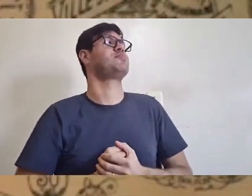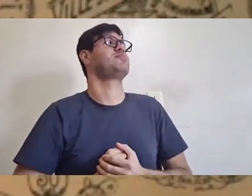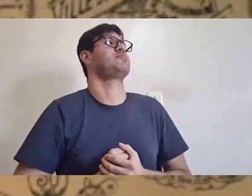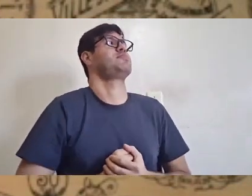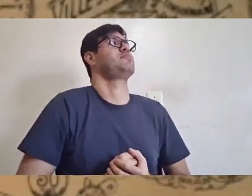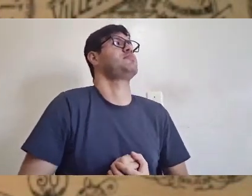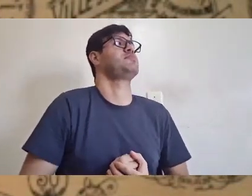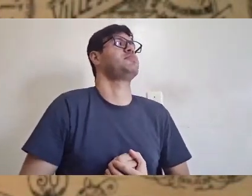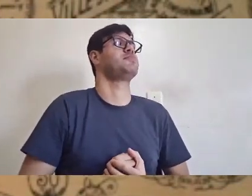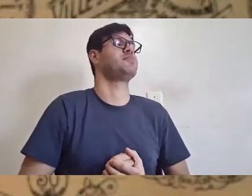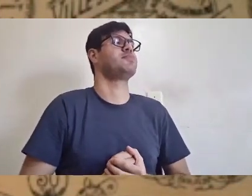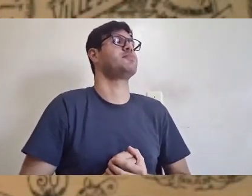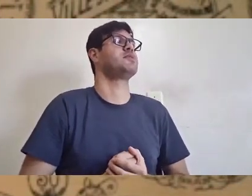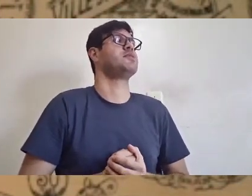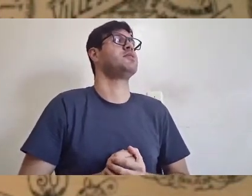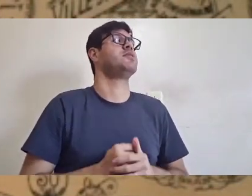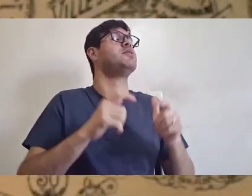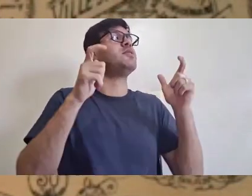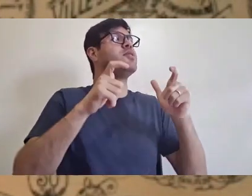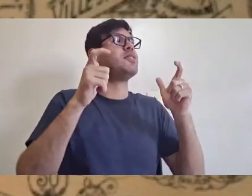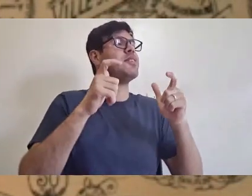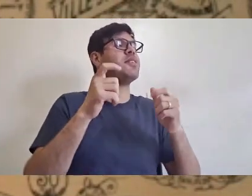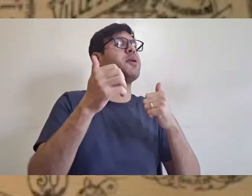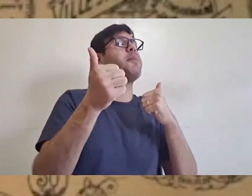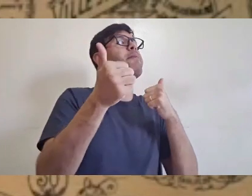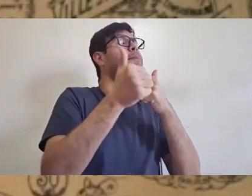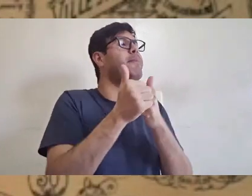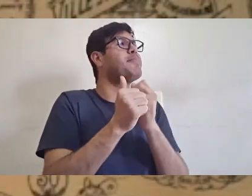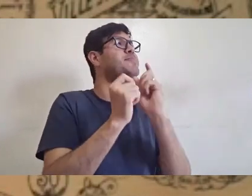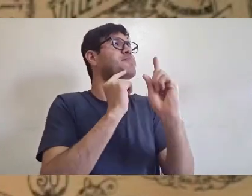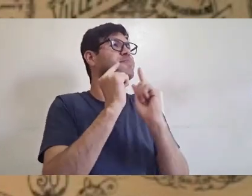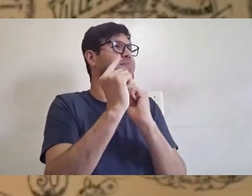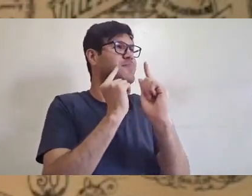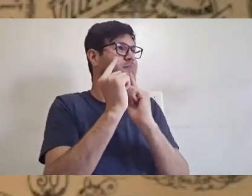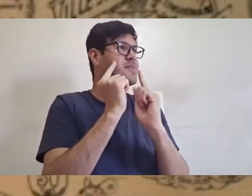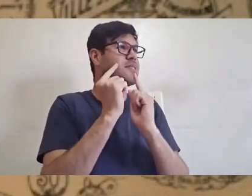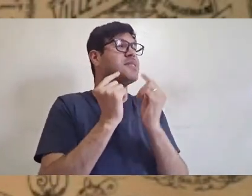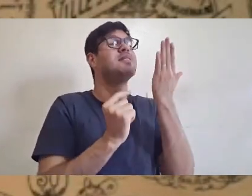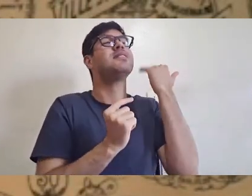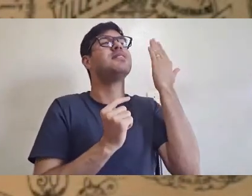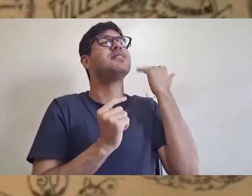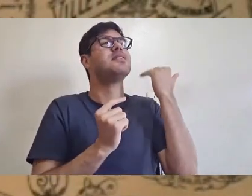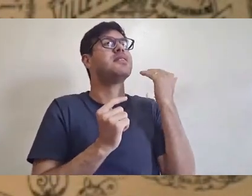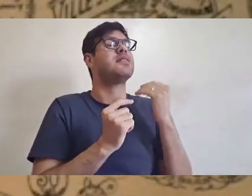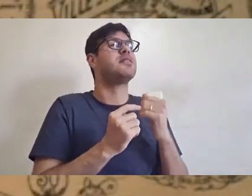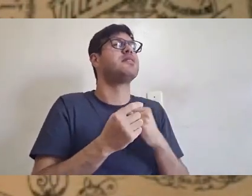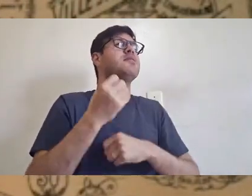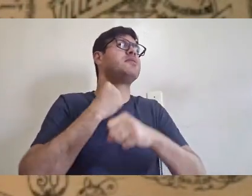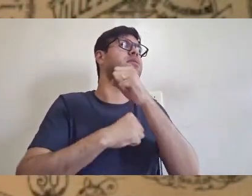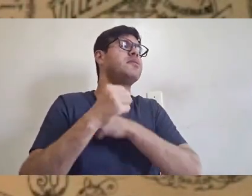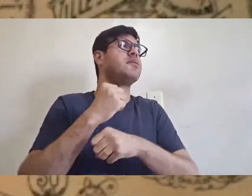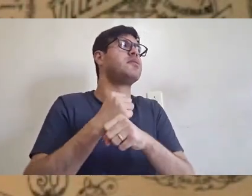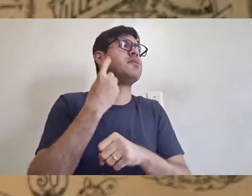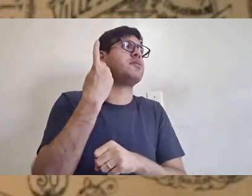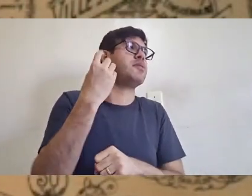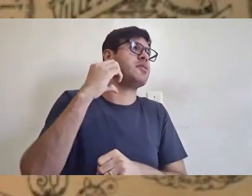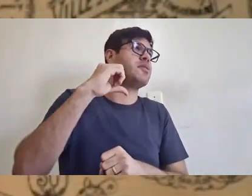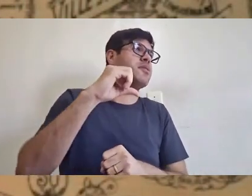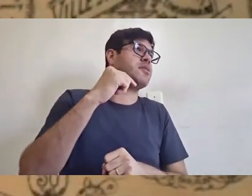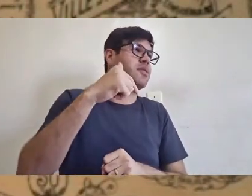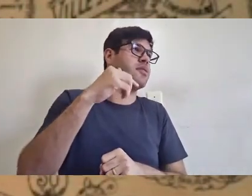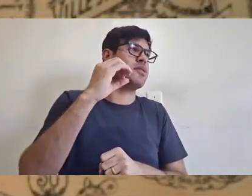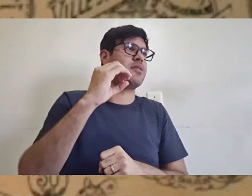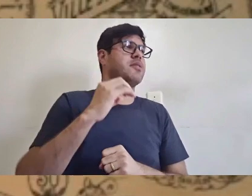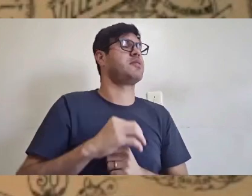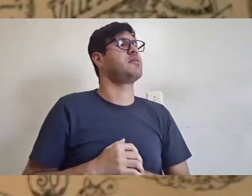numa localização ali à beira da Anhanguera, que foi, na época também, em 1970, eu me lembro